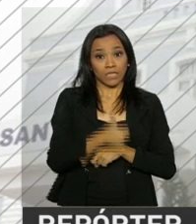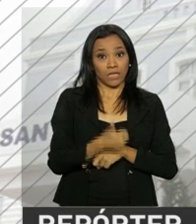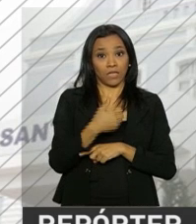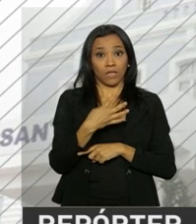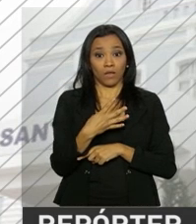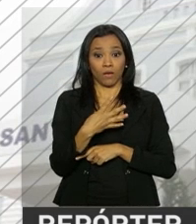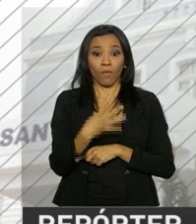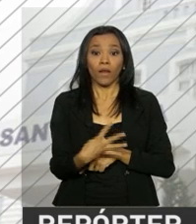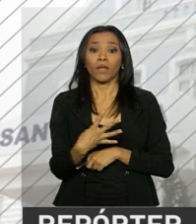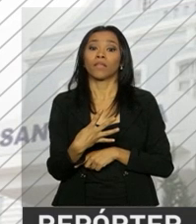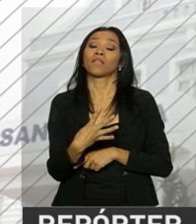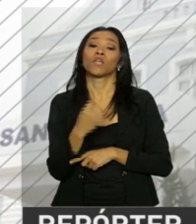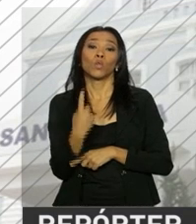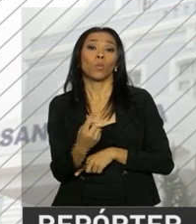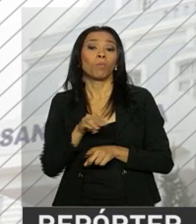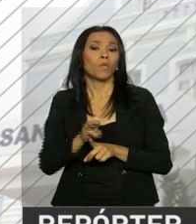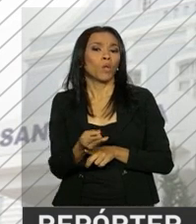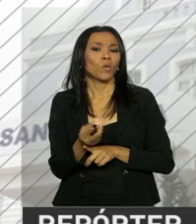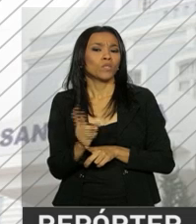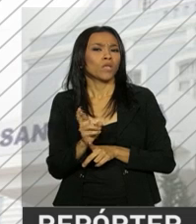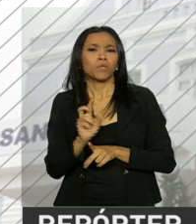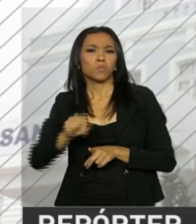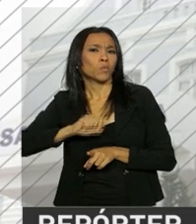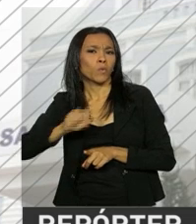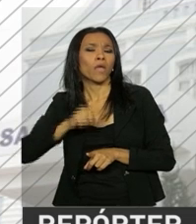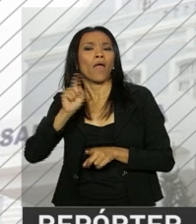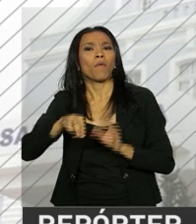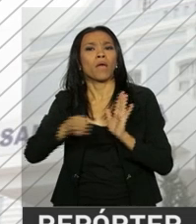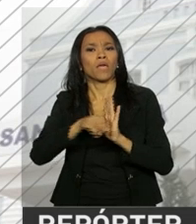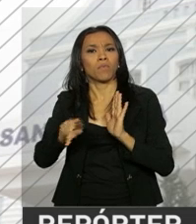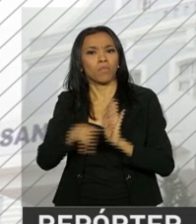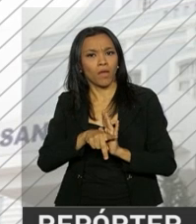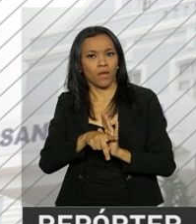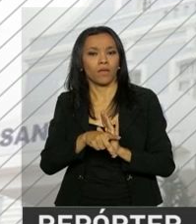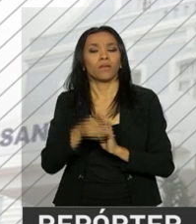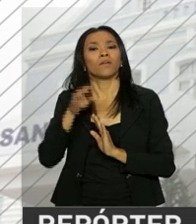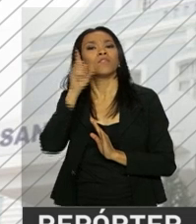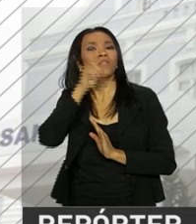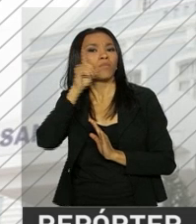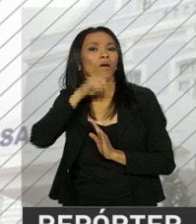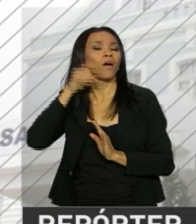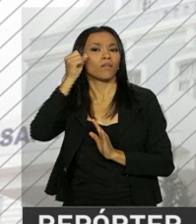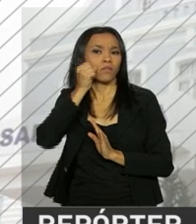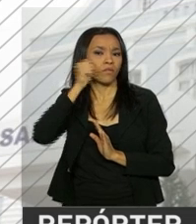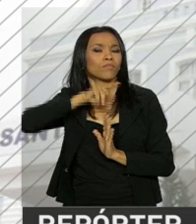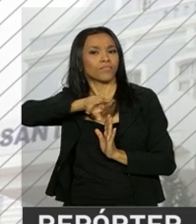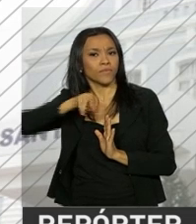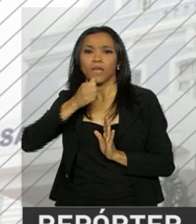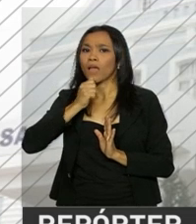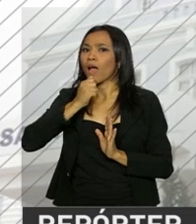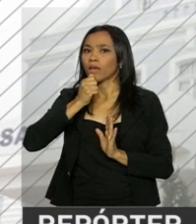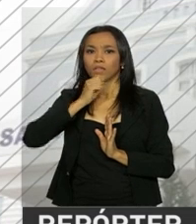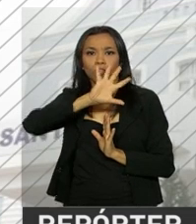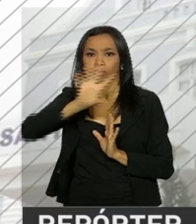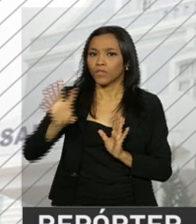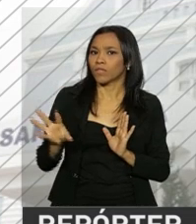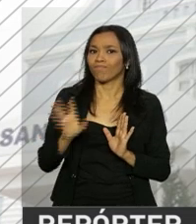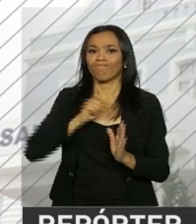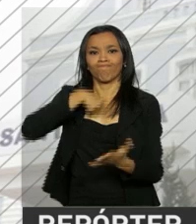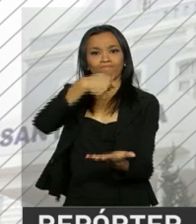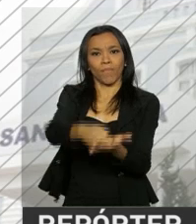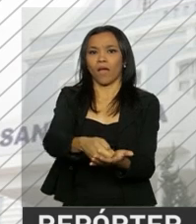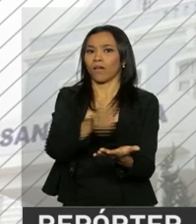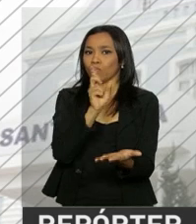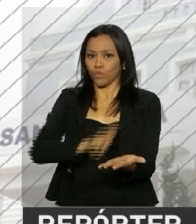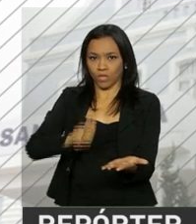de reais restantes se referem a emendas parlamentares dos últimos 2 anos que ainda não haviam sido pagas